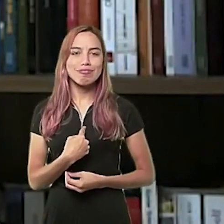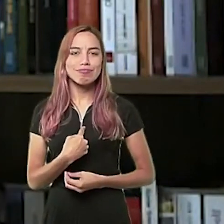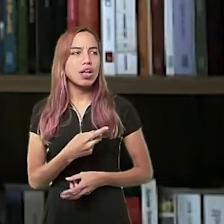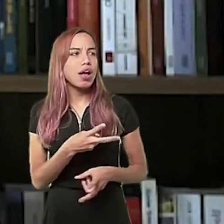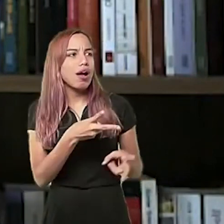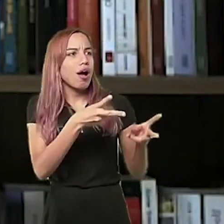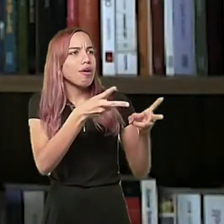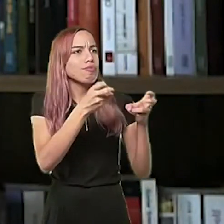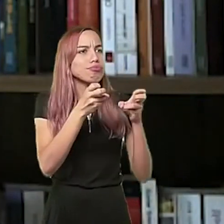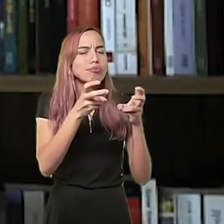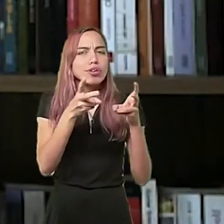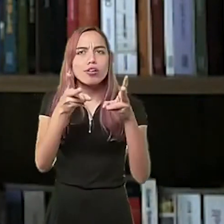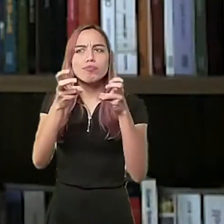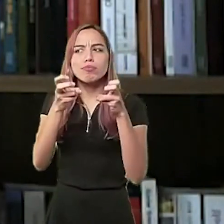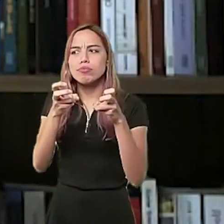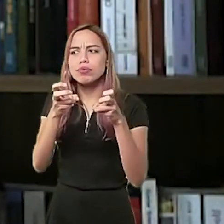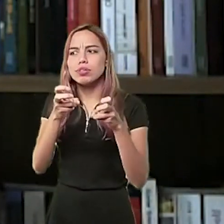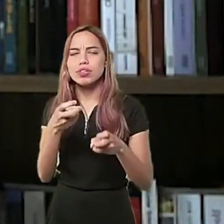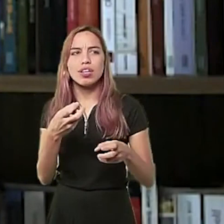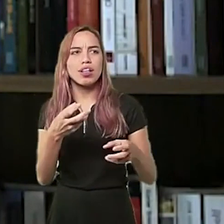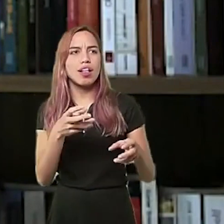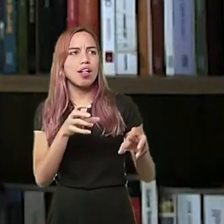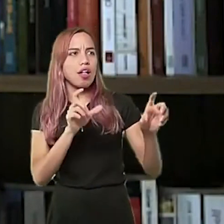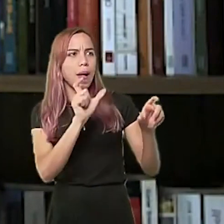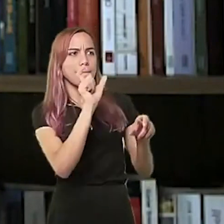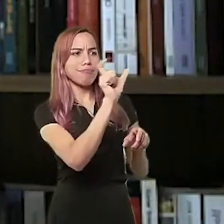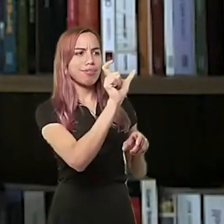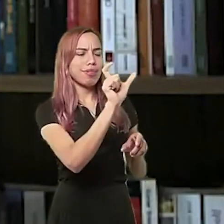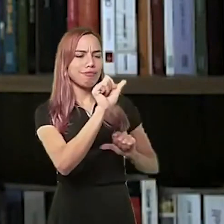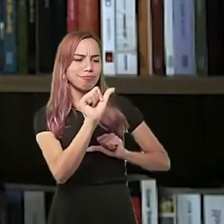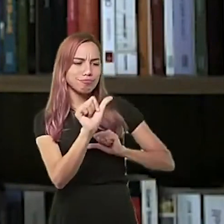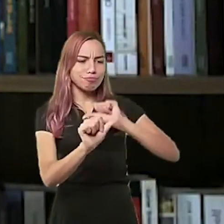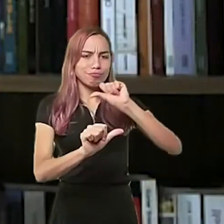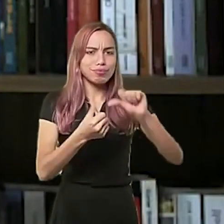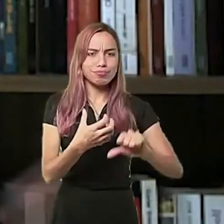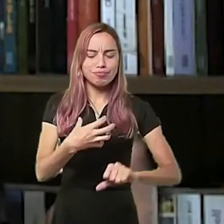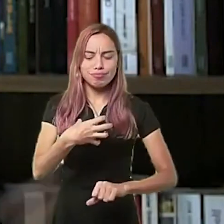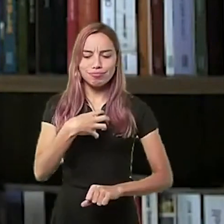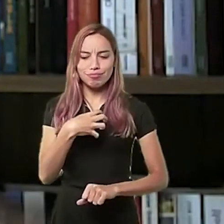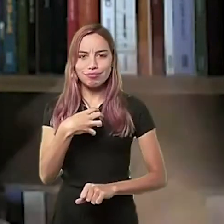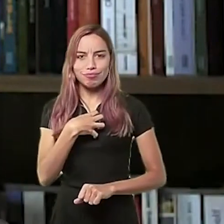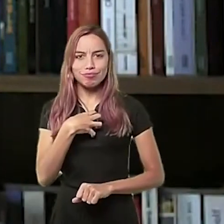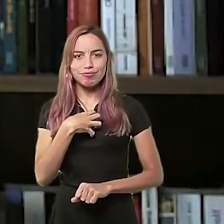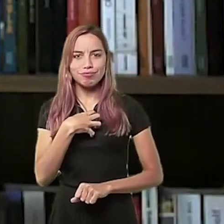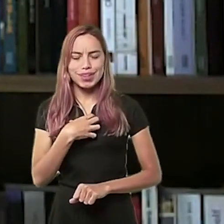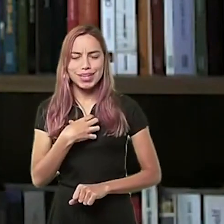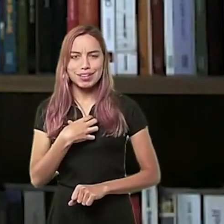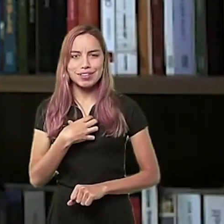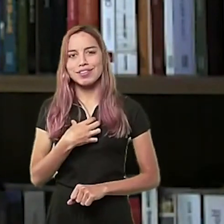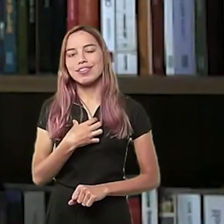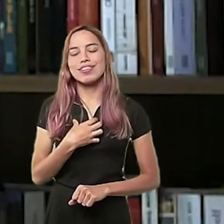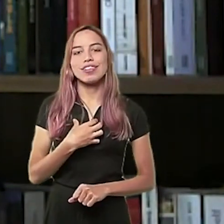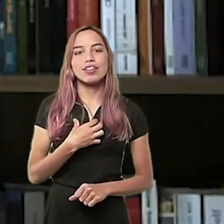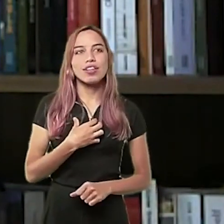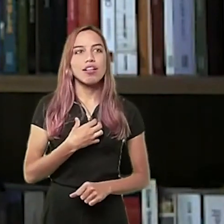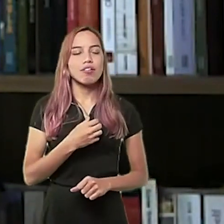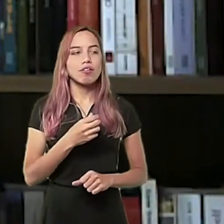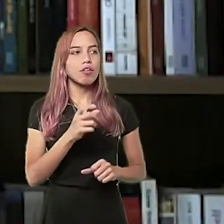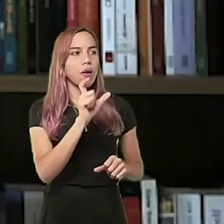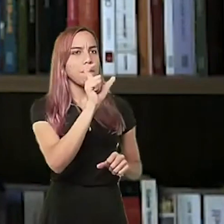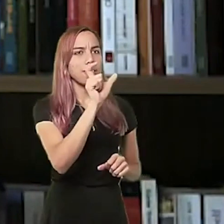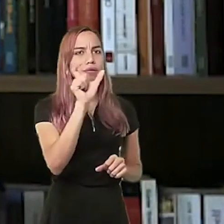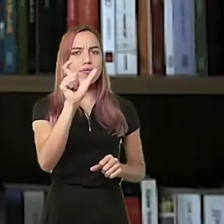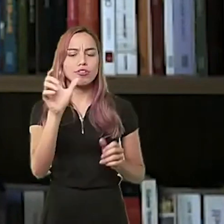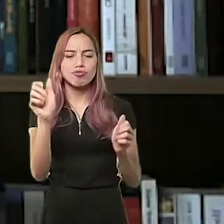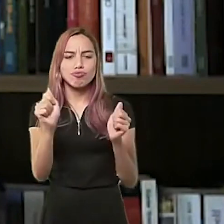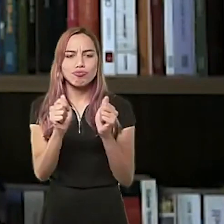codifica, transforma em palavras sentimentos, emoções, história, coisas, né? E